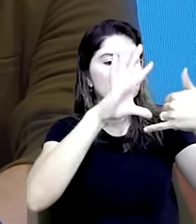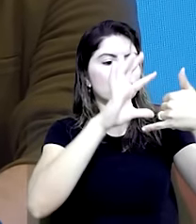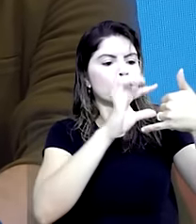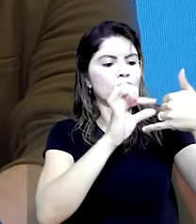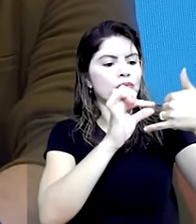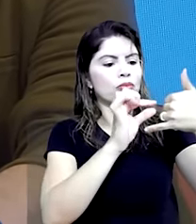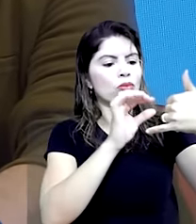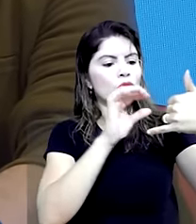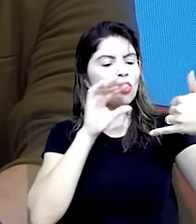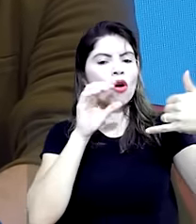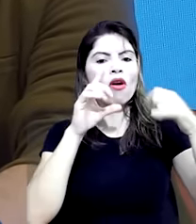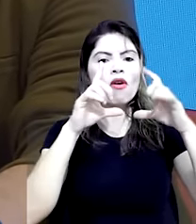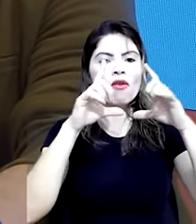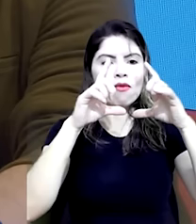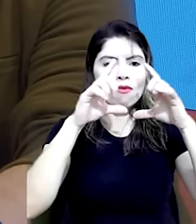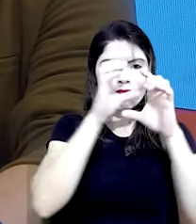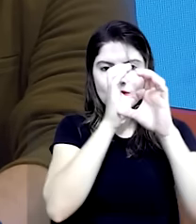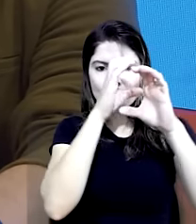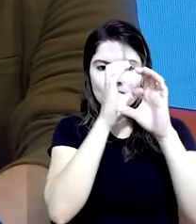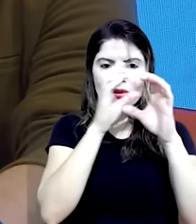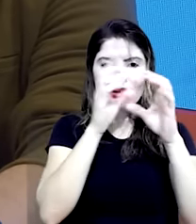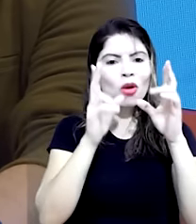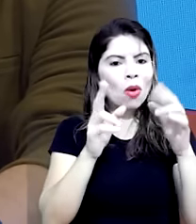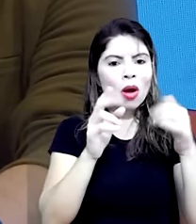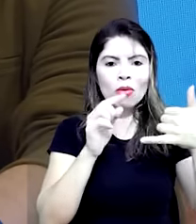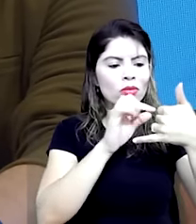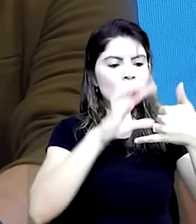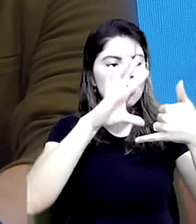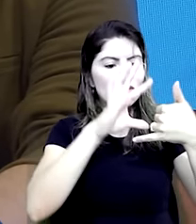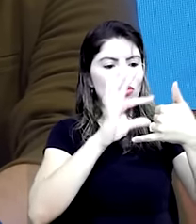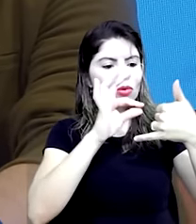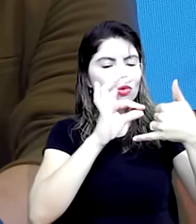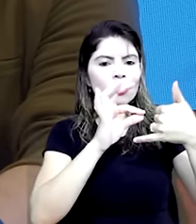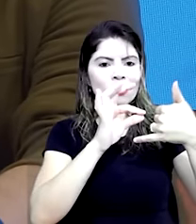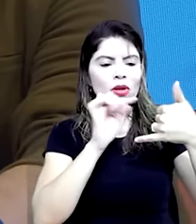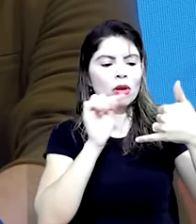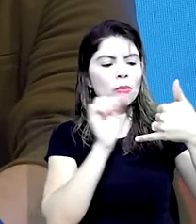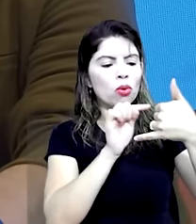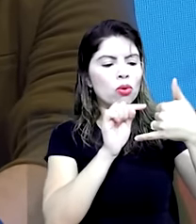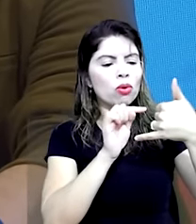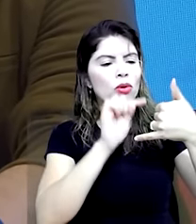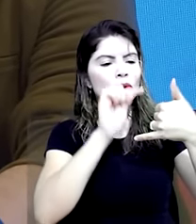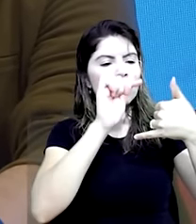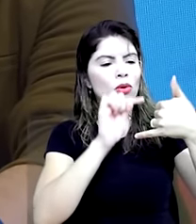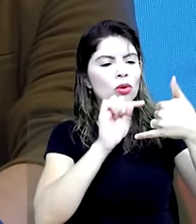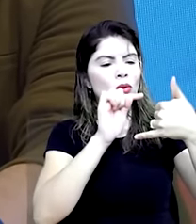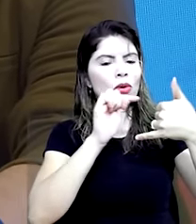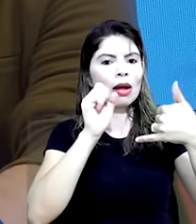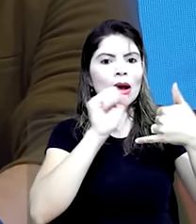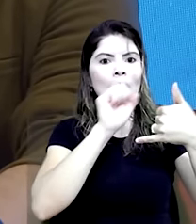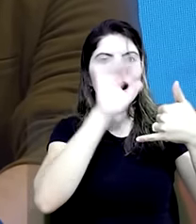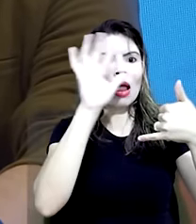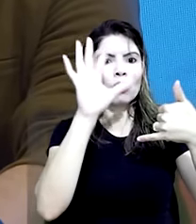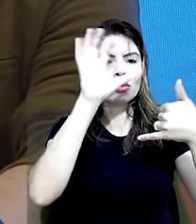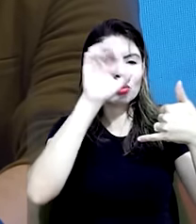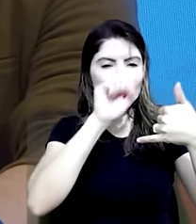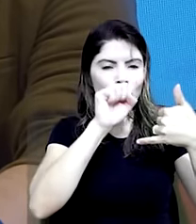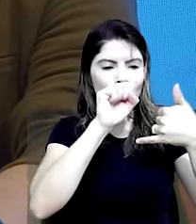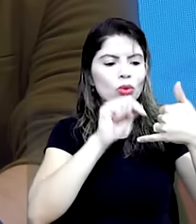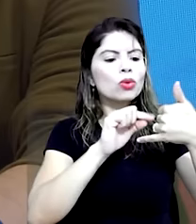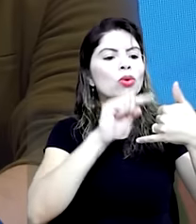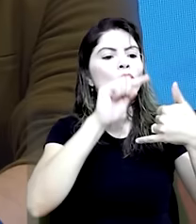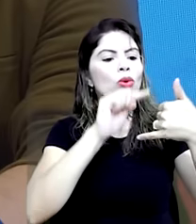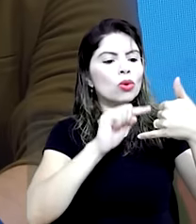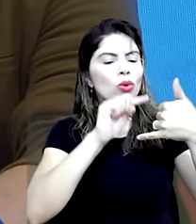travar o foco arrasta para cima ele vai deixar com mais luz ou com menos luz para baixo Então são coisas que a gente consegue melhorar a mesma coisa do